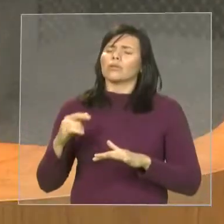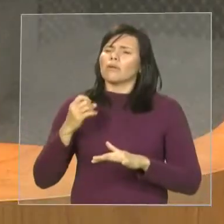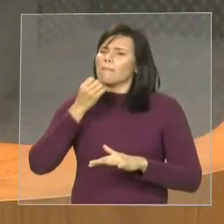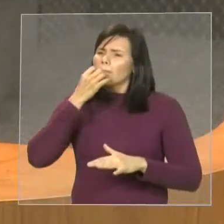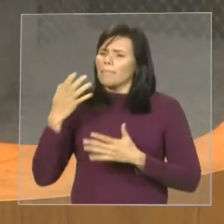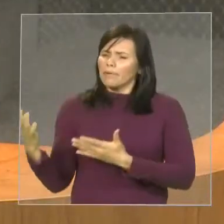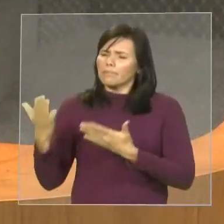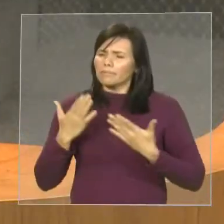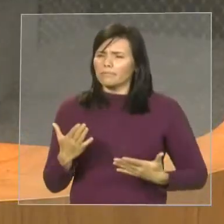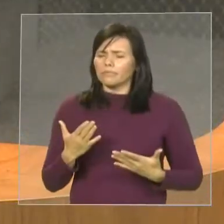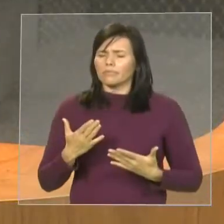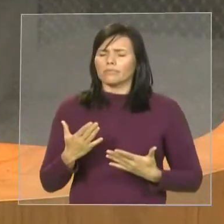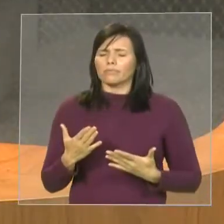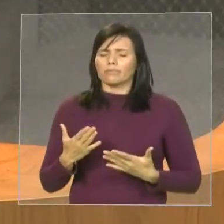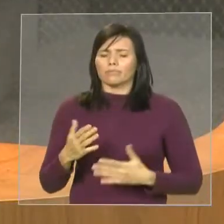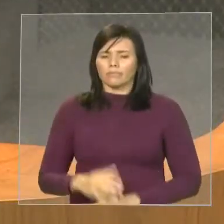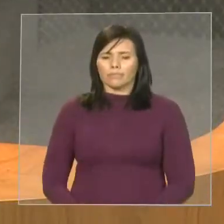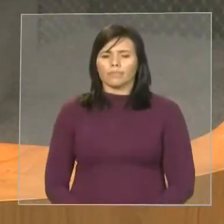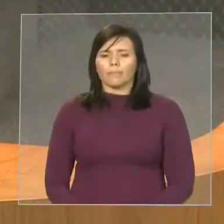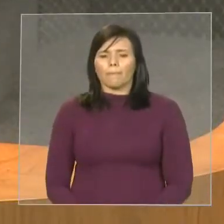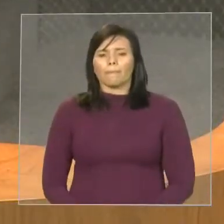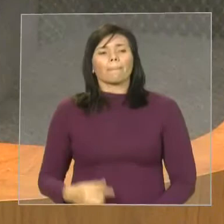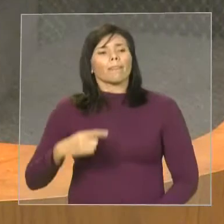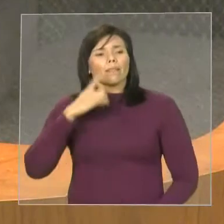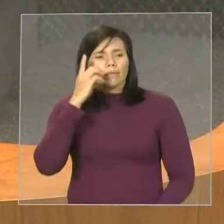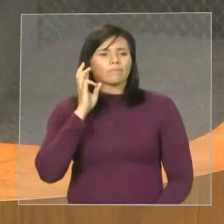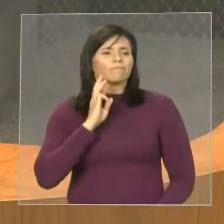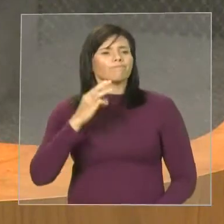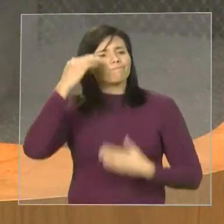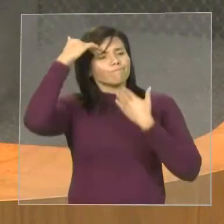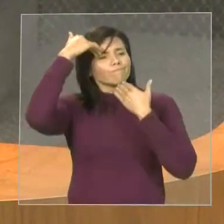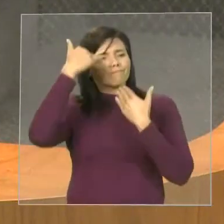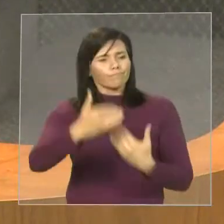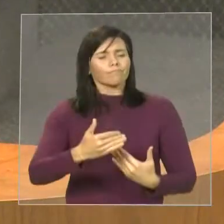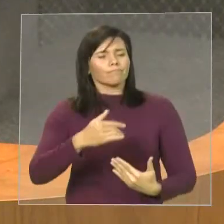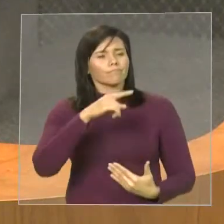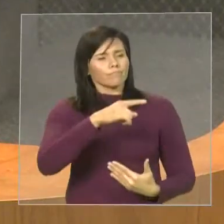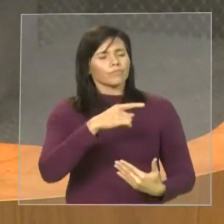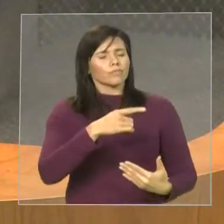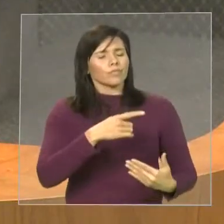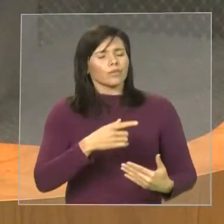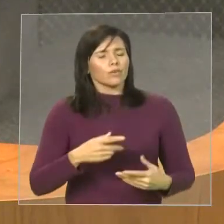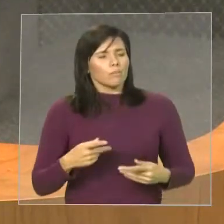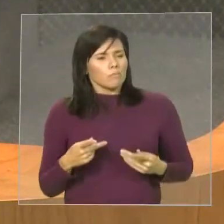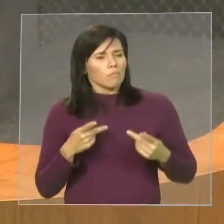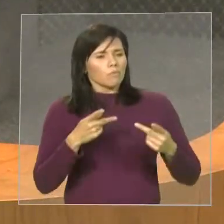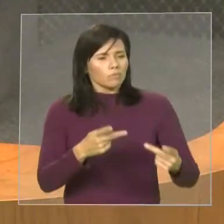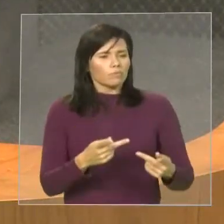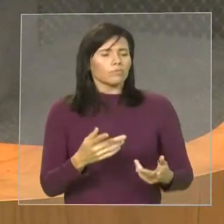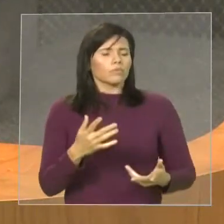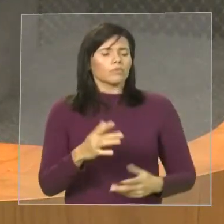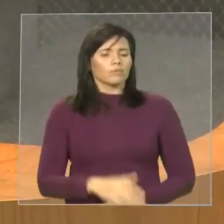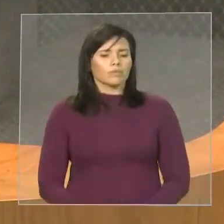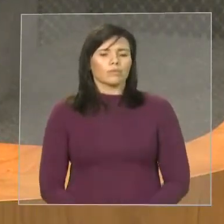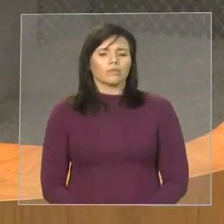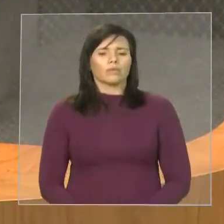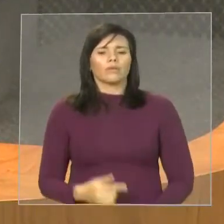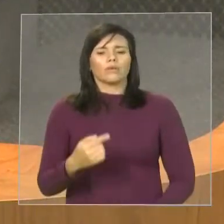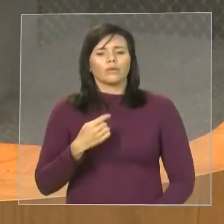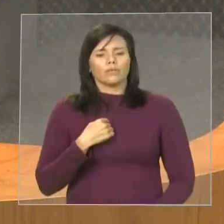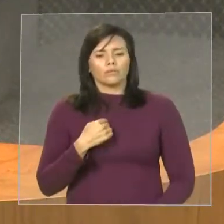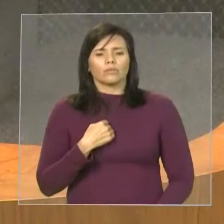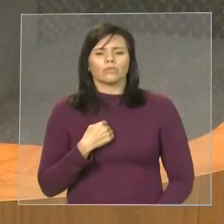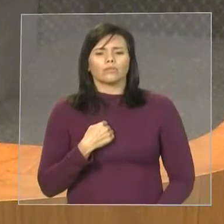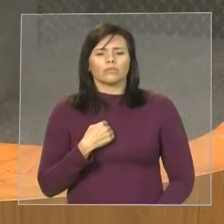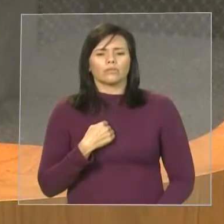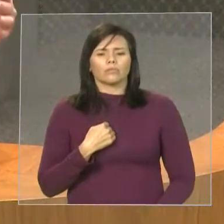fico muito honrado com o convite de Vossa Excelência e dizer do prazer que tenho de partilhar com você o Bloco Independente, que